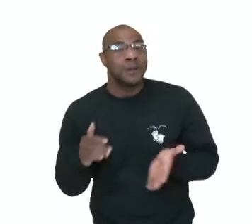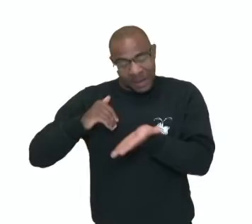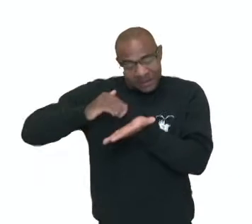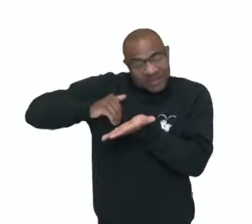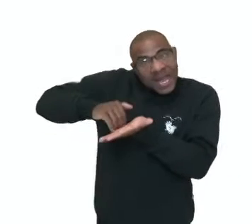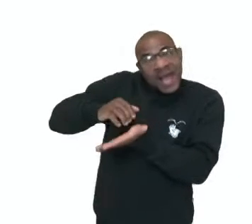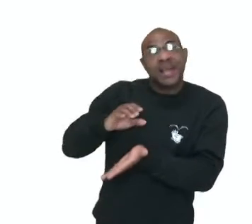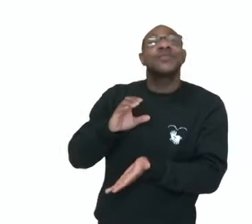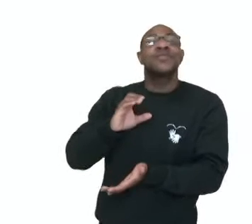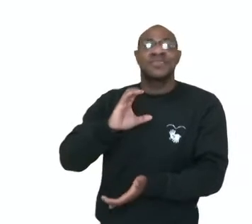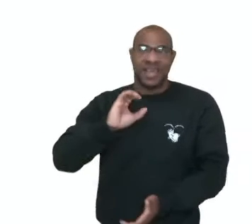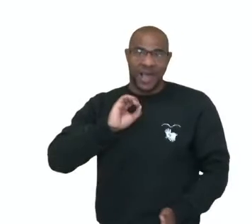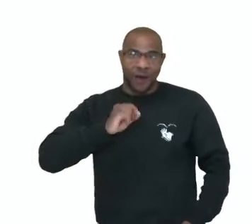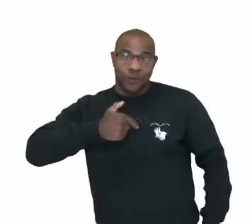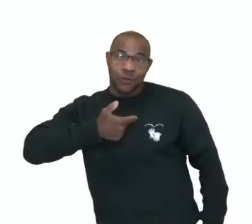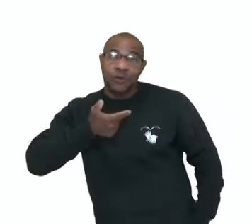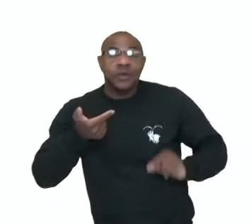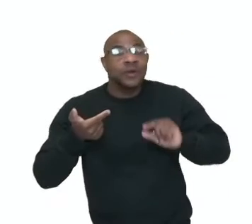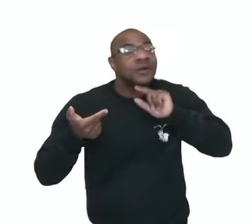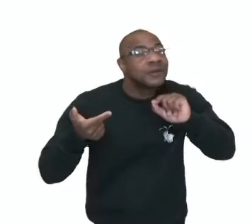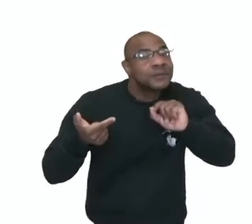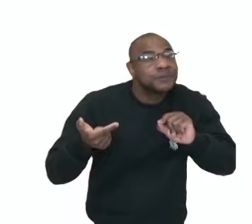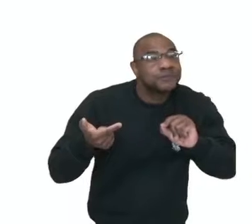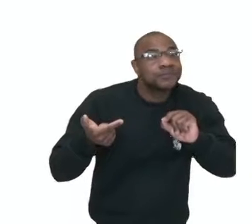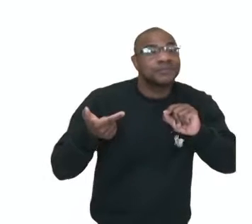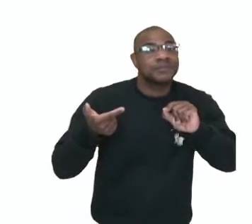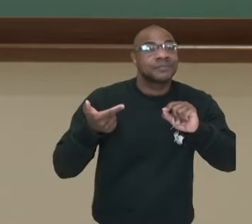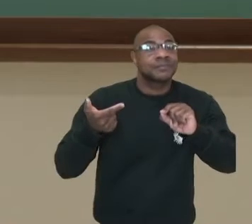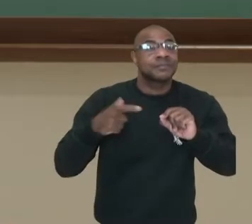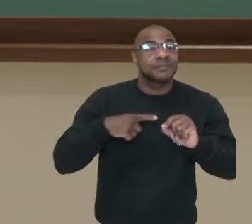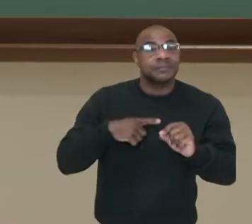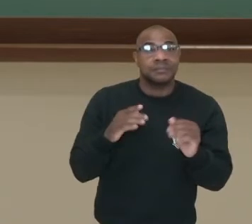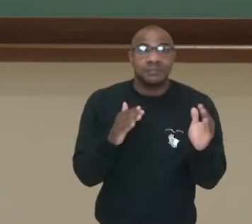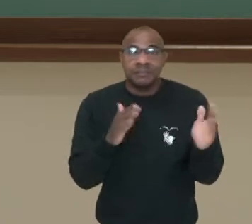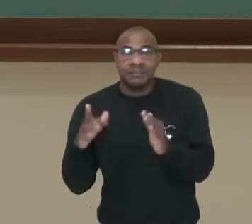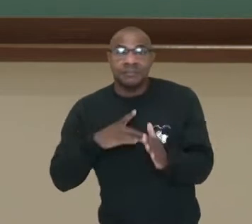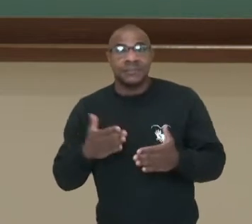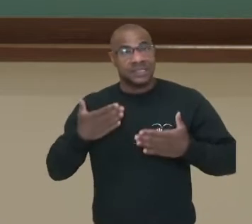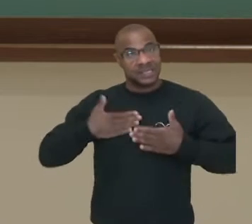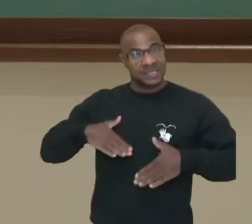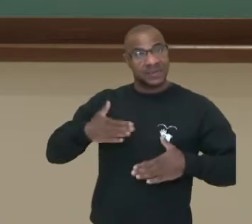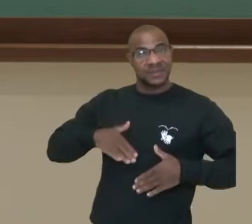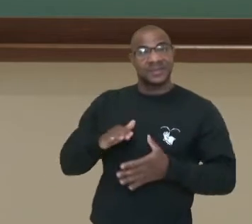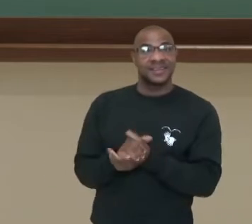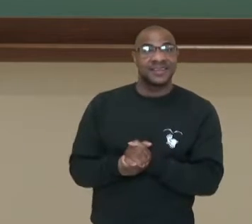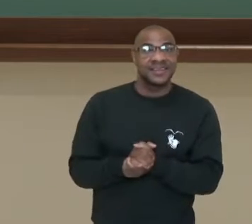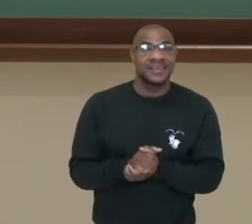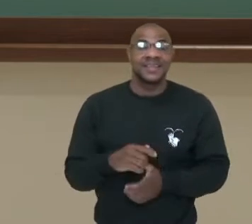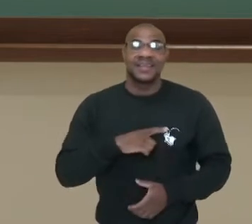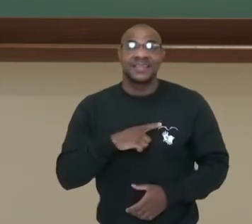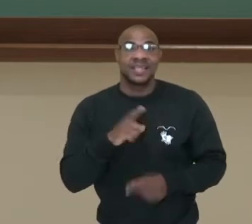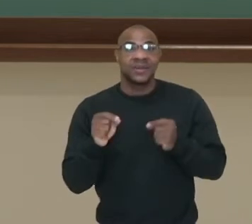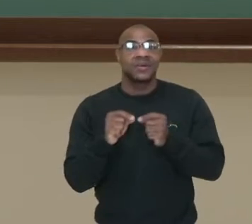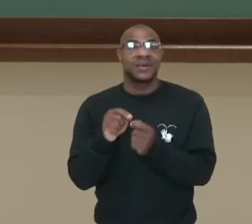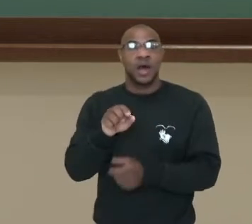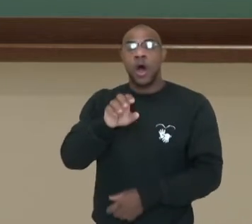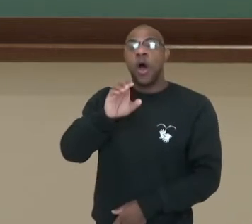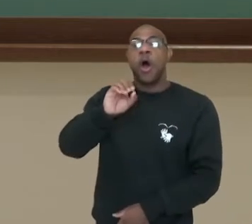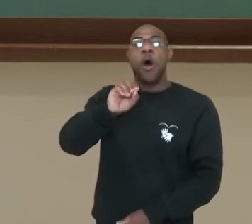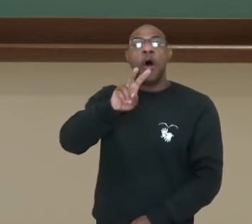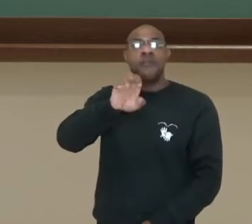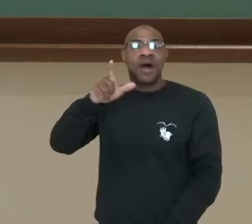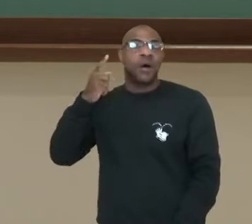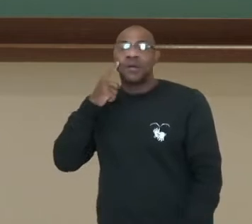desse gás carbônico, desse dióxido de carbono do organismo. Então, aqui na imagem está mostrando o alvéolo, né, que